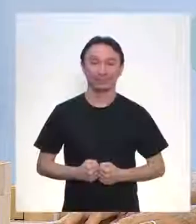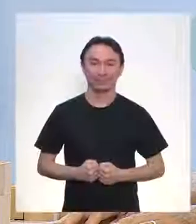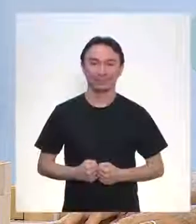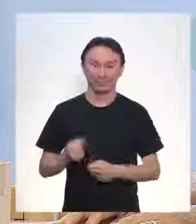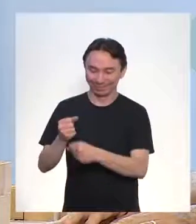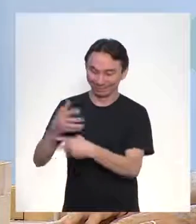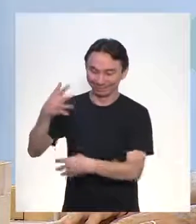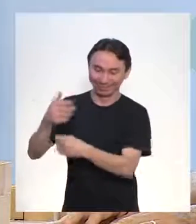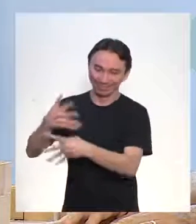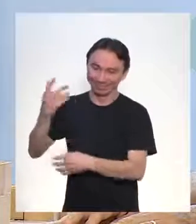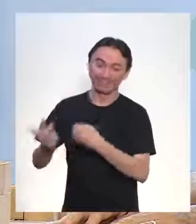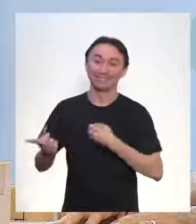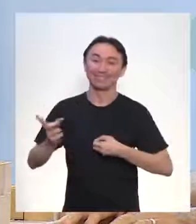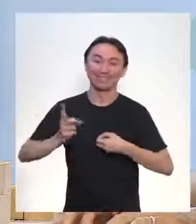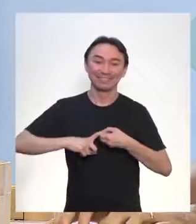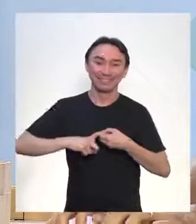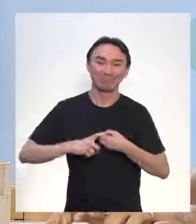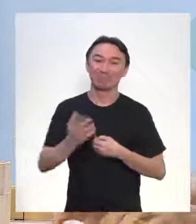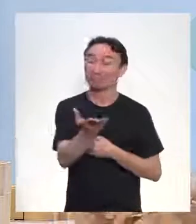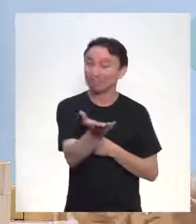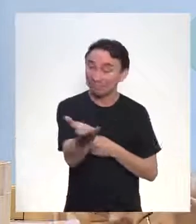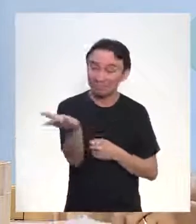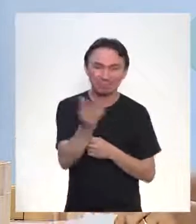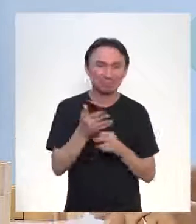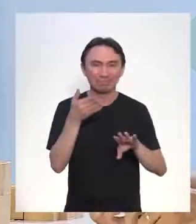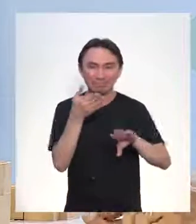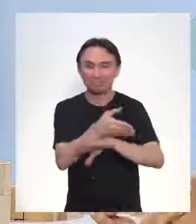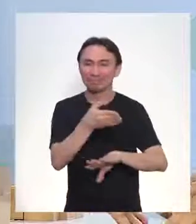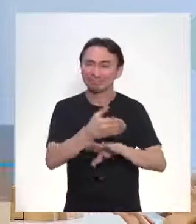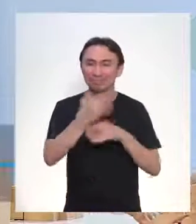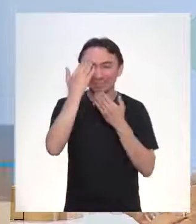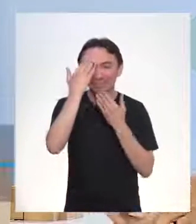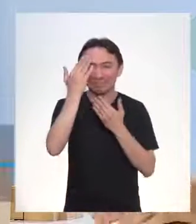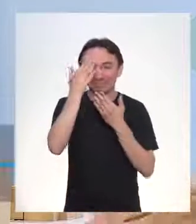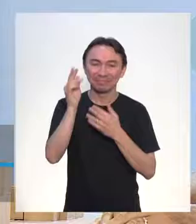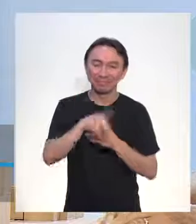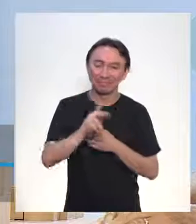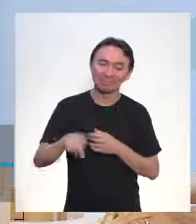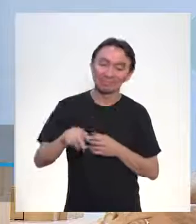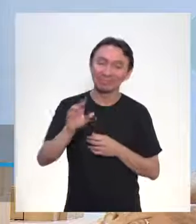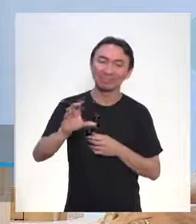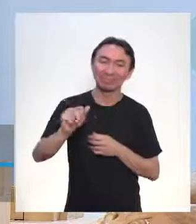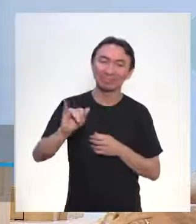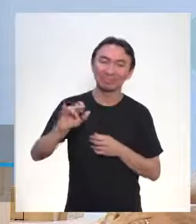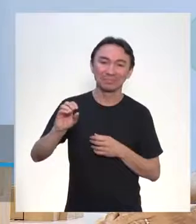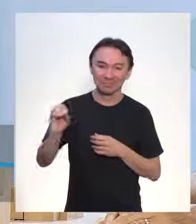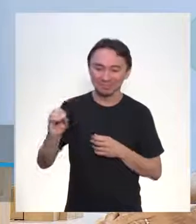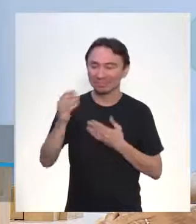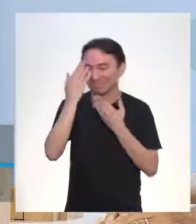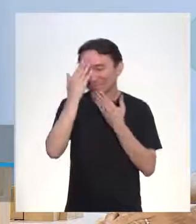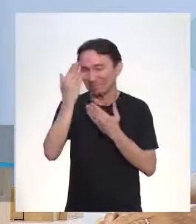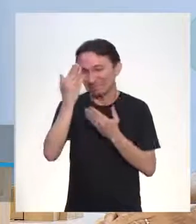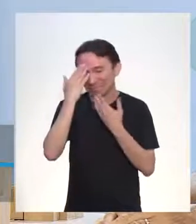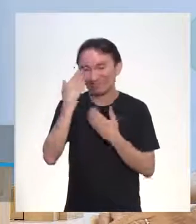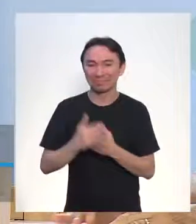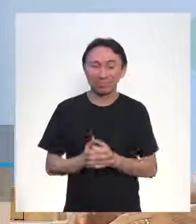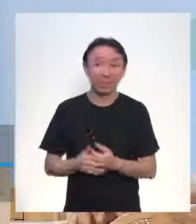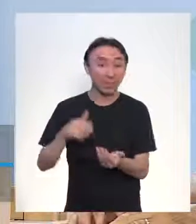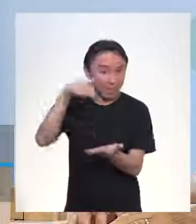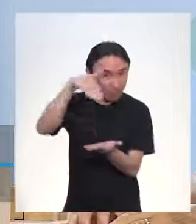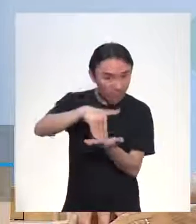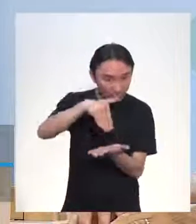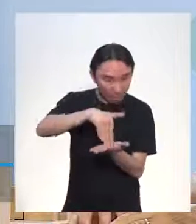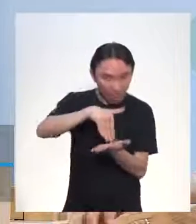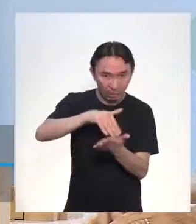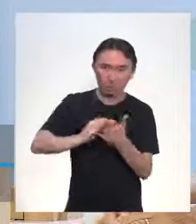Voltamos. Então, muito obrigada a todos que estão participando. Professor Caio Marcel, obrigada. Pessoal, no final da aula tem uma